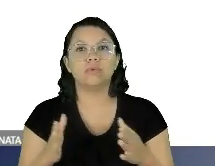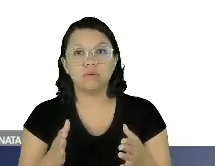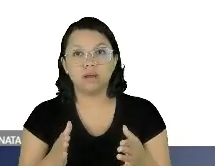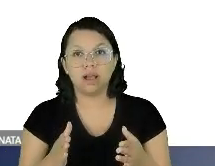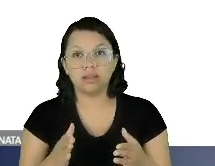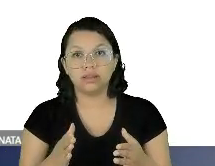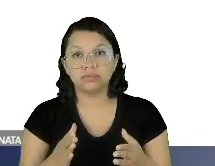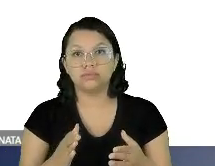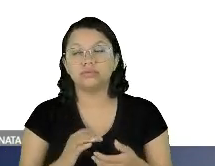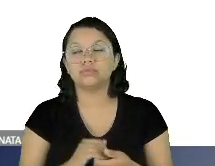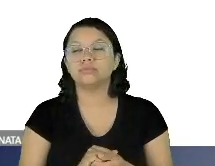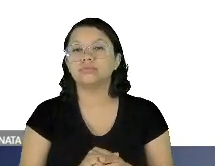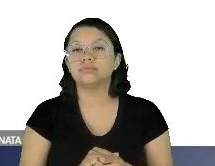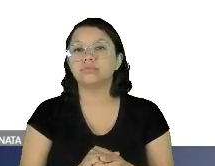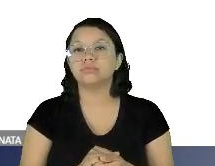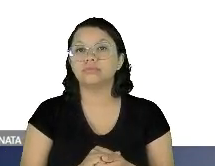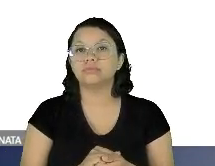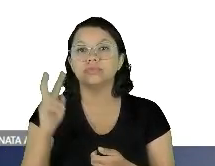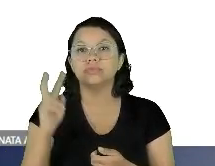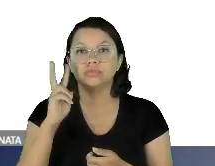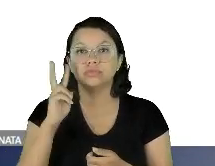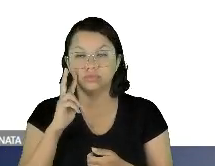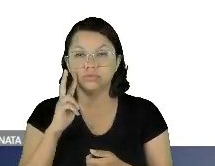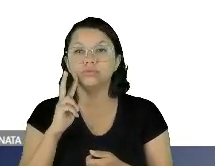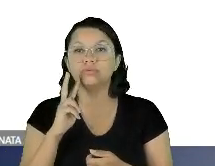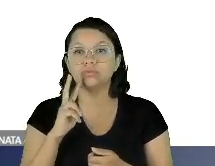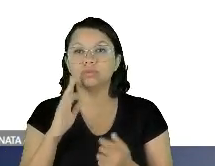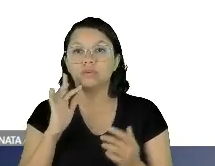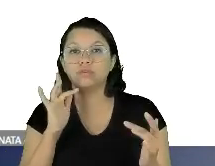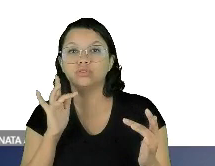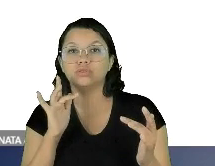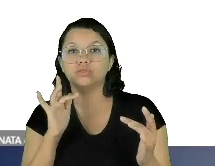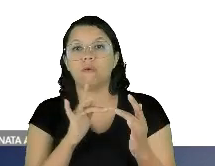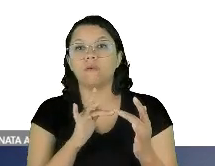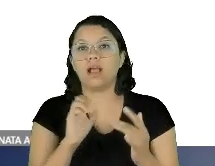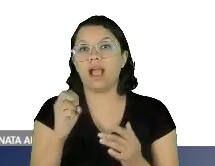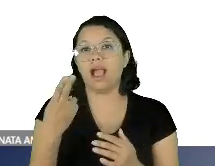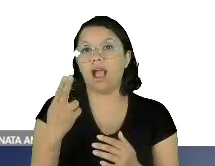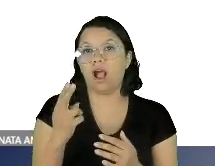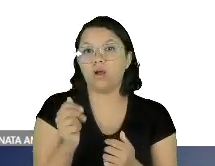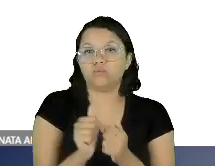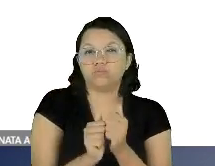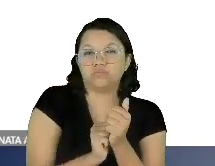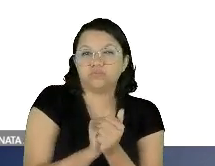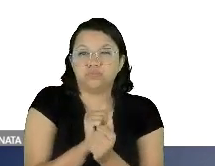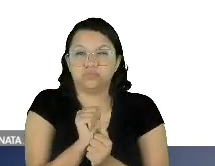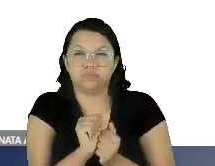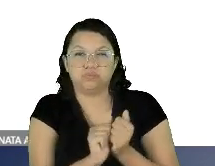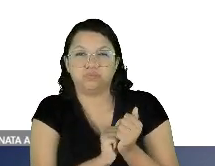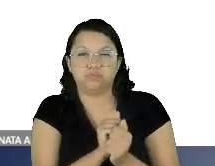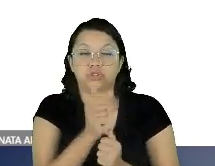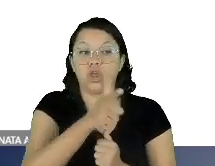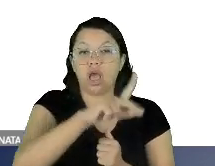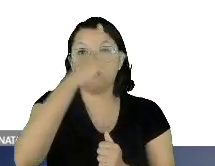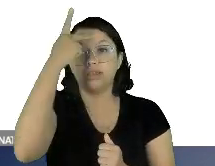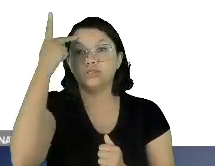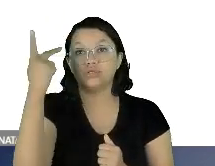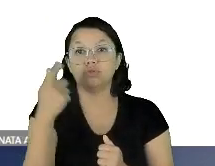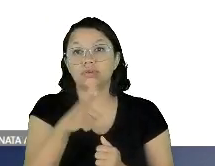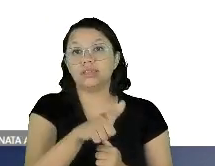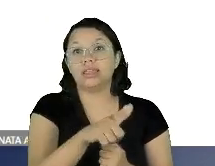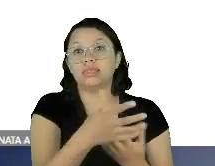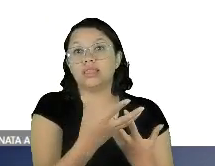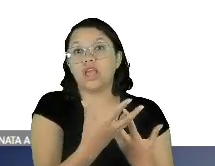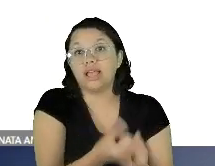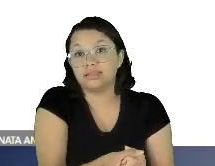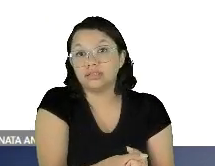froteurismo, ou seja, tocar ou se esfregar em outra pessoa sem o seu consentimento, não é mais minimamente